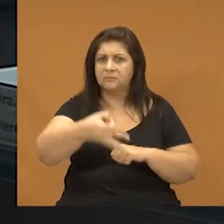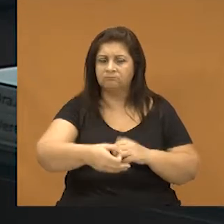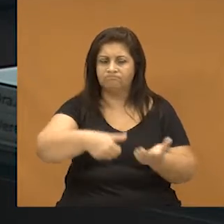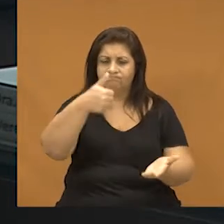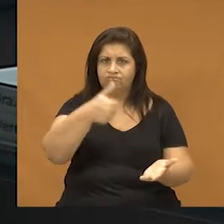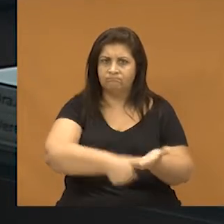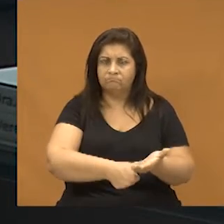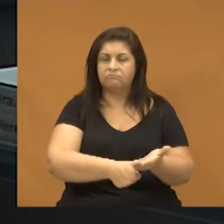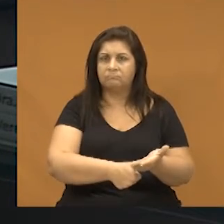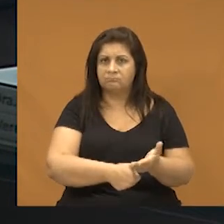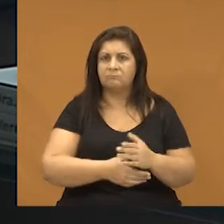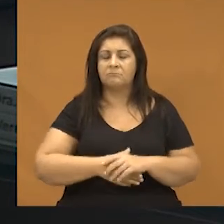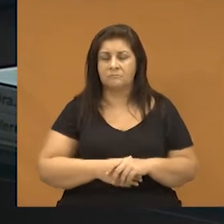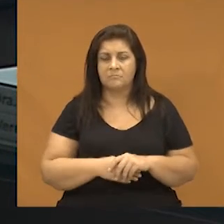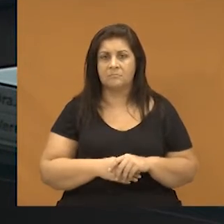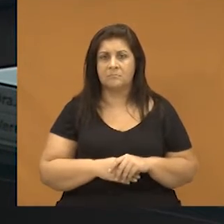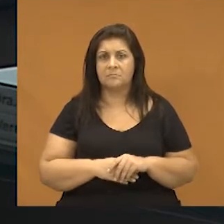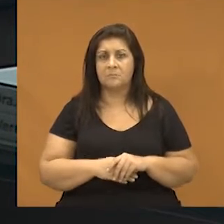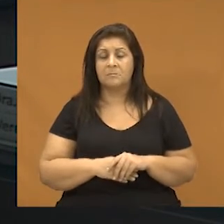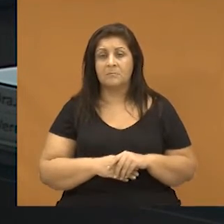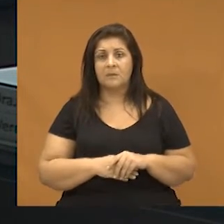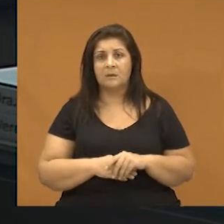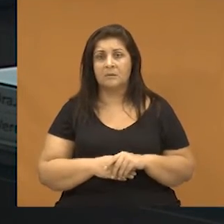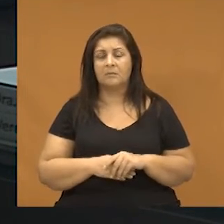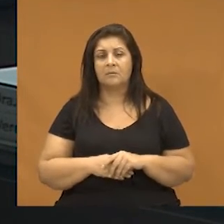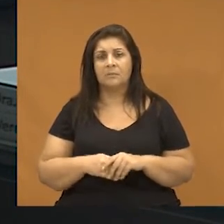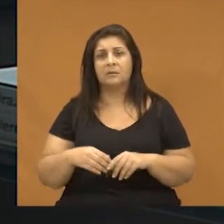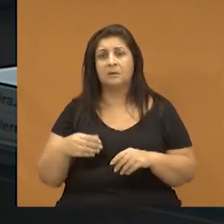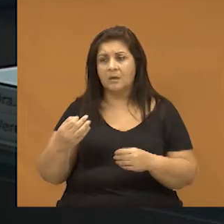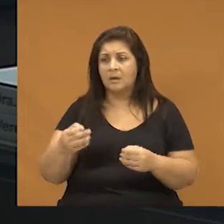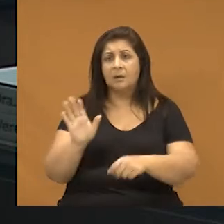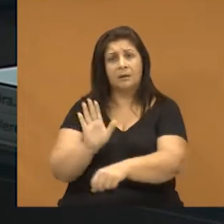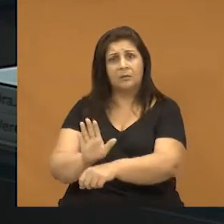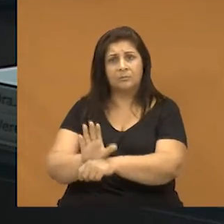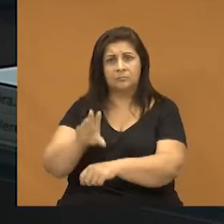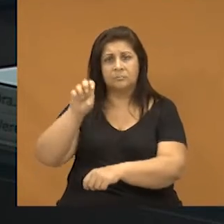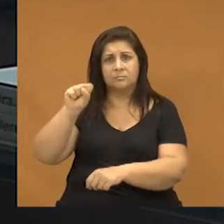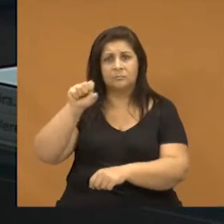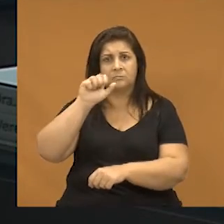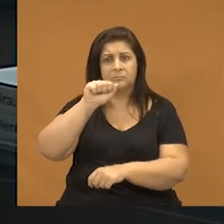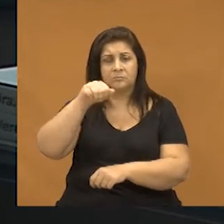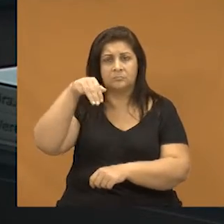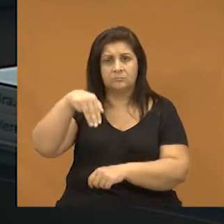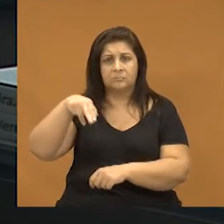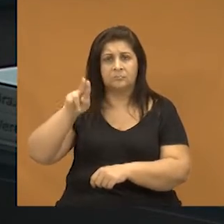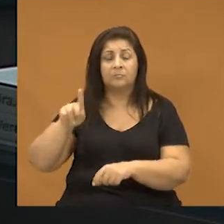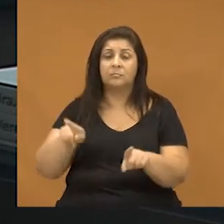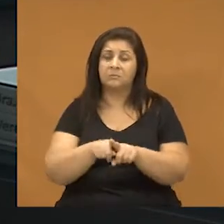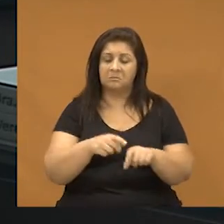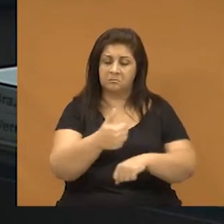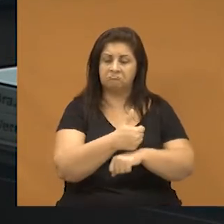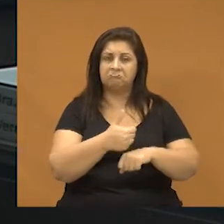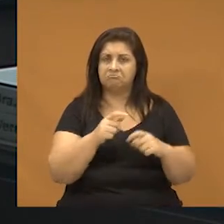isso de uma forma regulamentar, dando respaldo tanto para o SAMU como os profissionais ali envolvidos. Então,